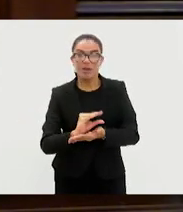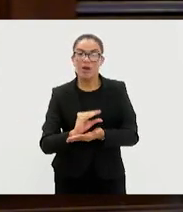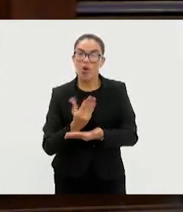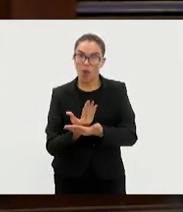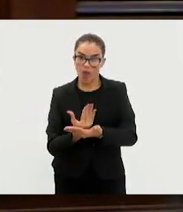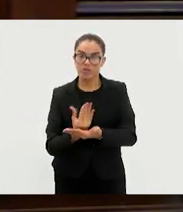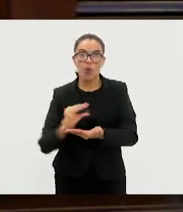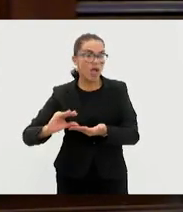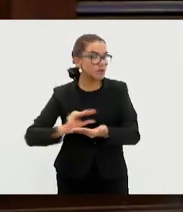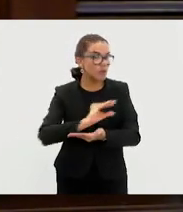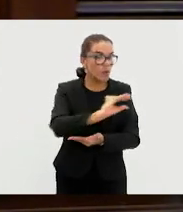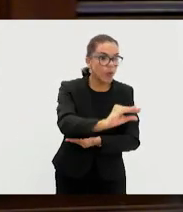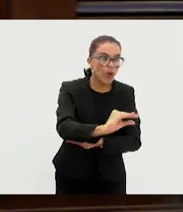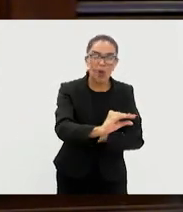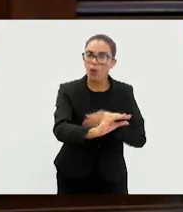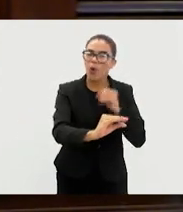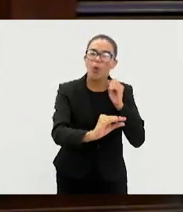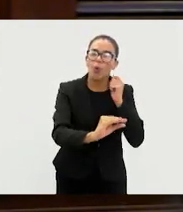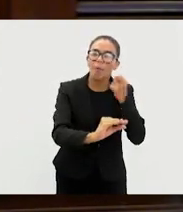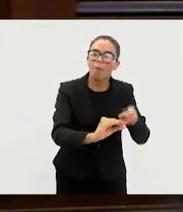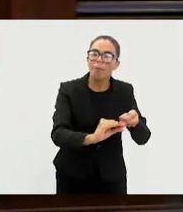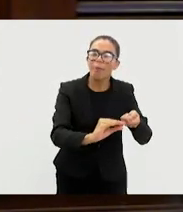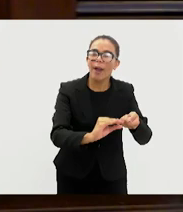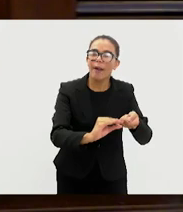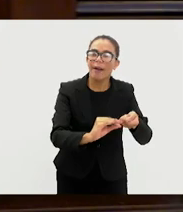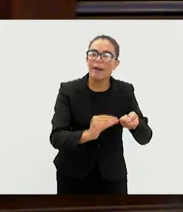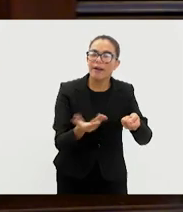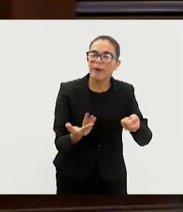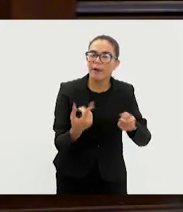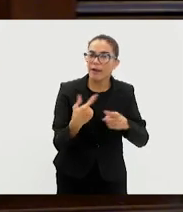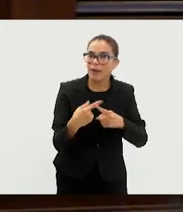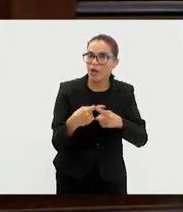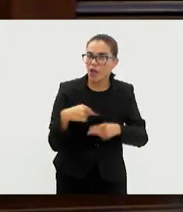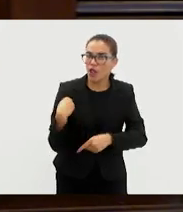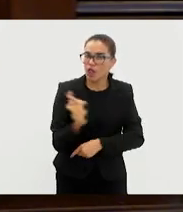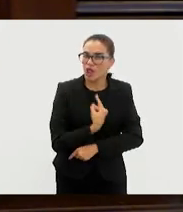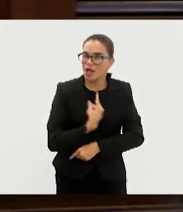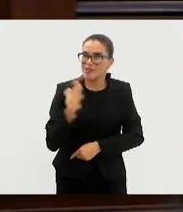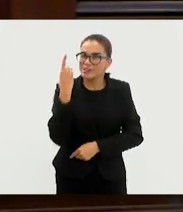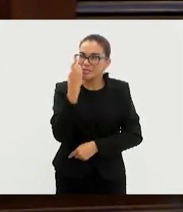paga, ué, por que não nós, deputados,